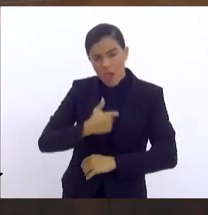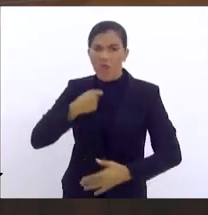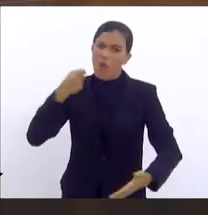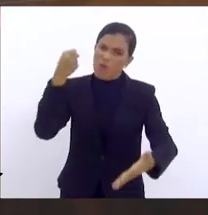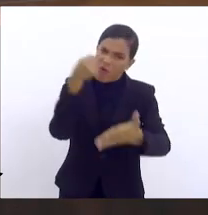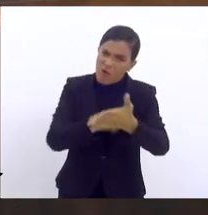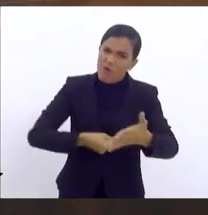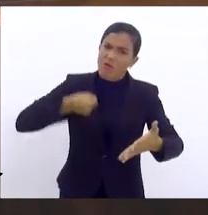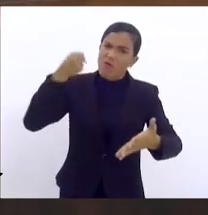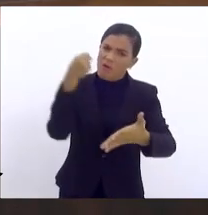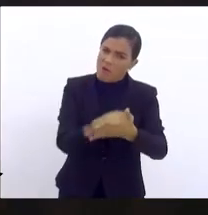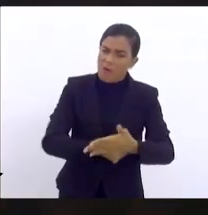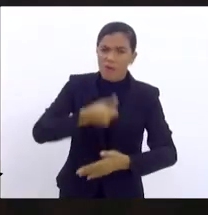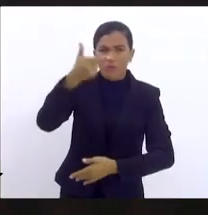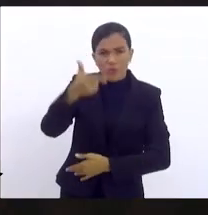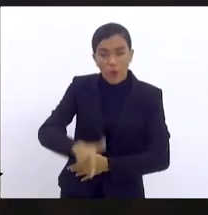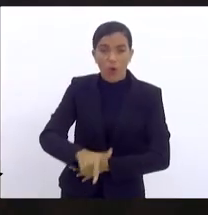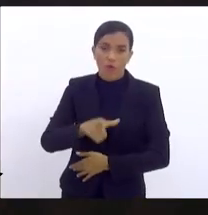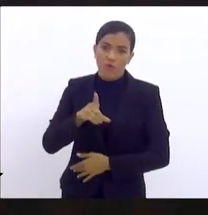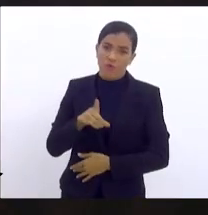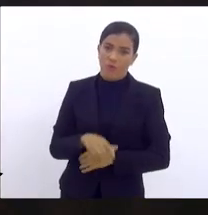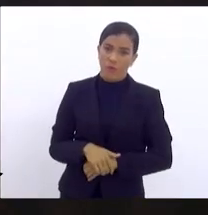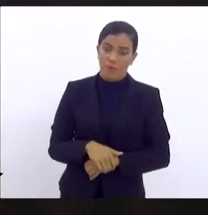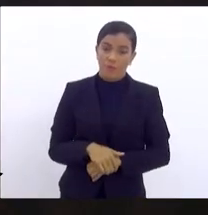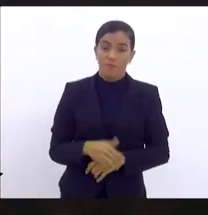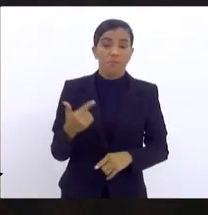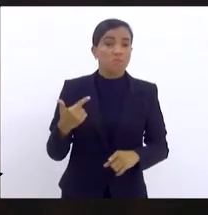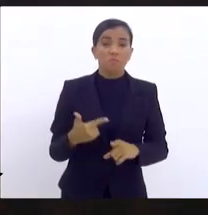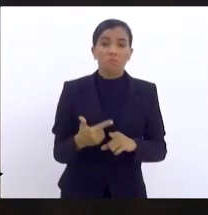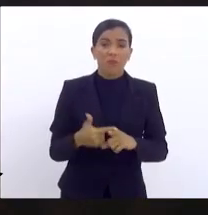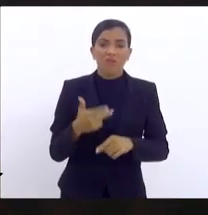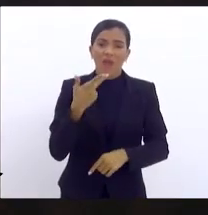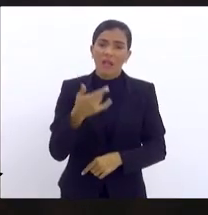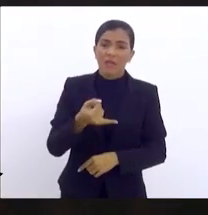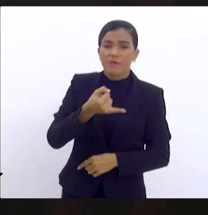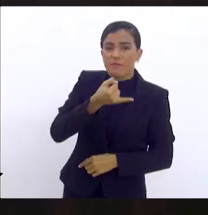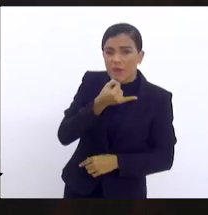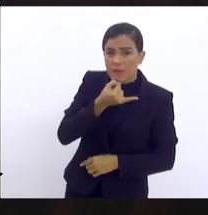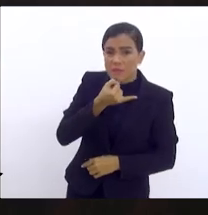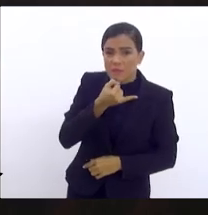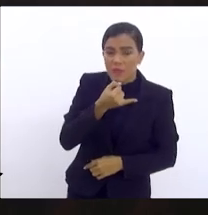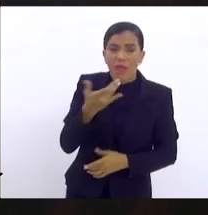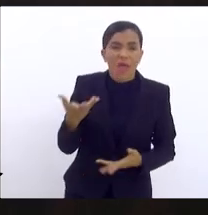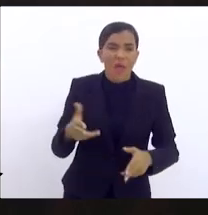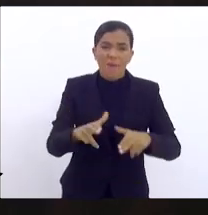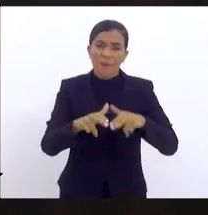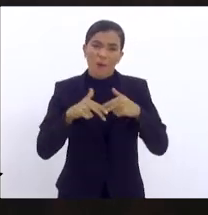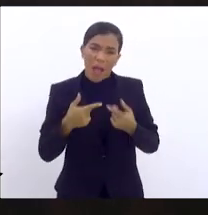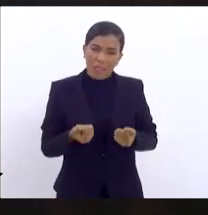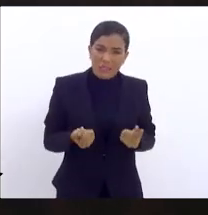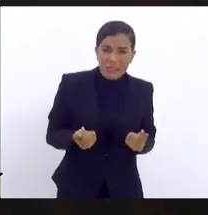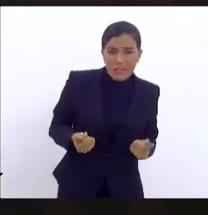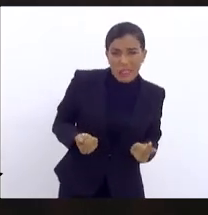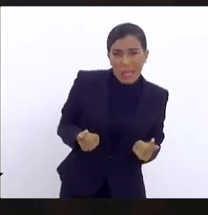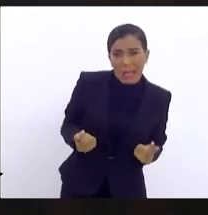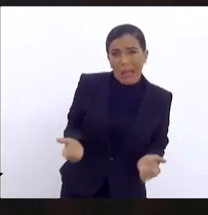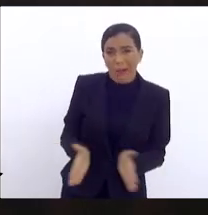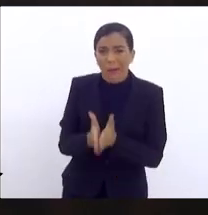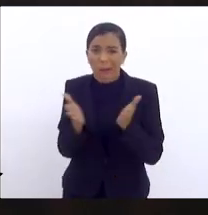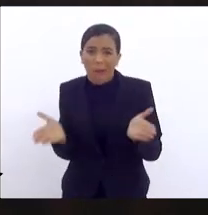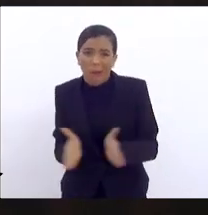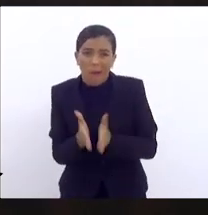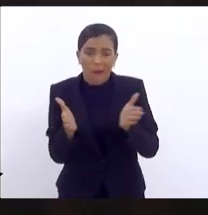bate nessa tecla aqui o Dino que quando se fala que que infelizmente é devido a condição financeira devido à dificuldade